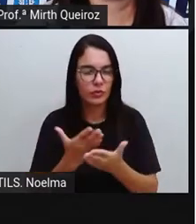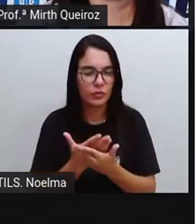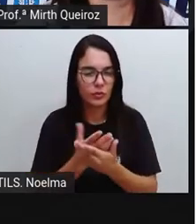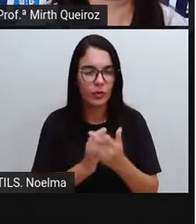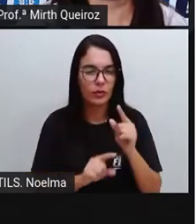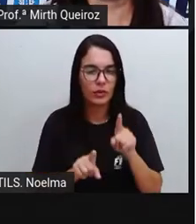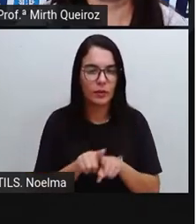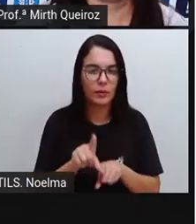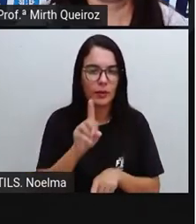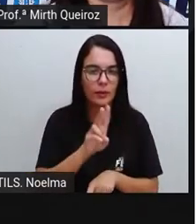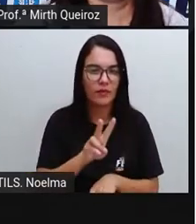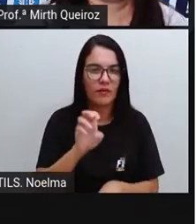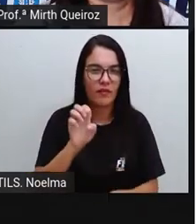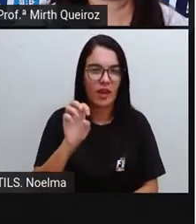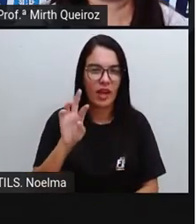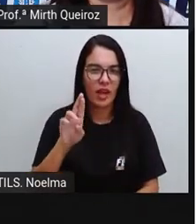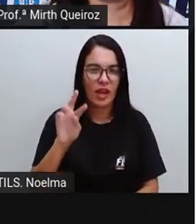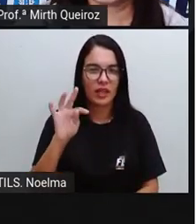né?